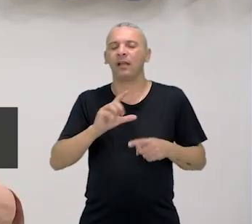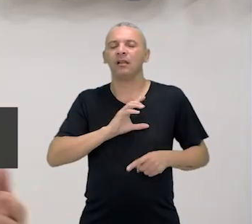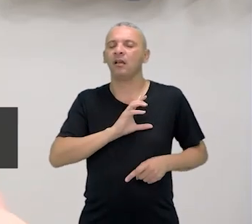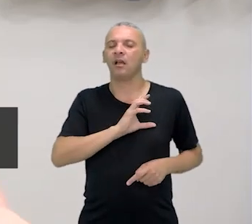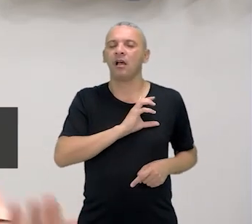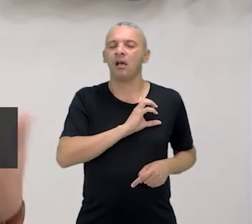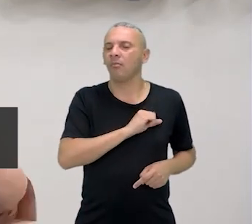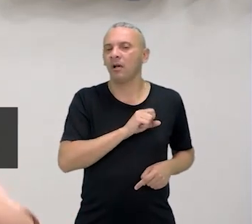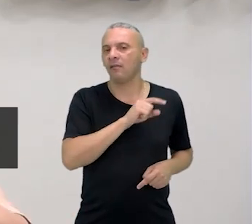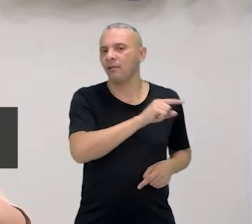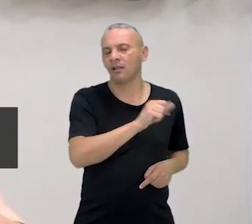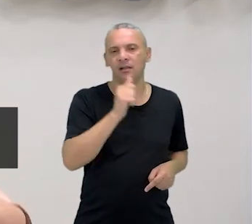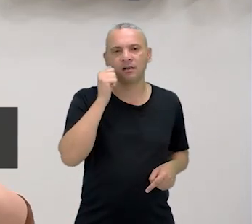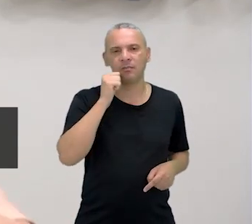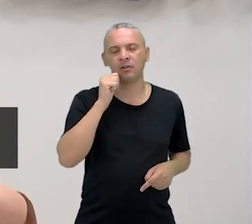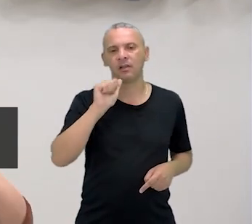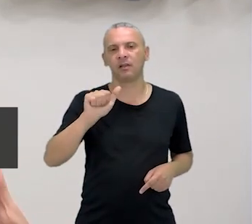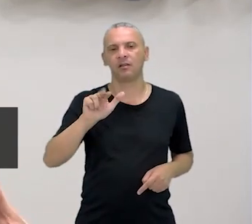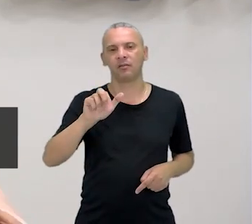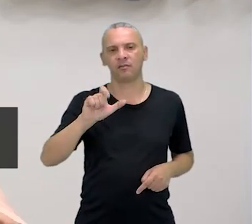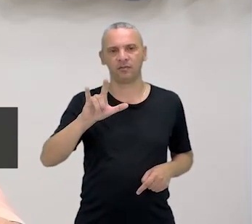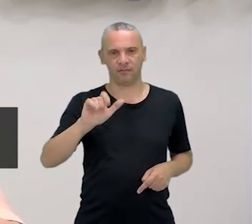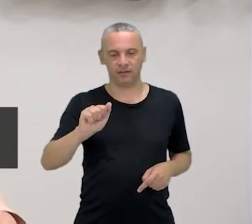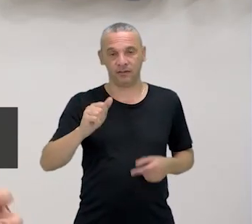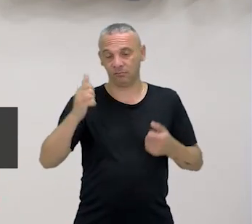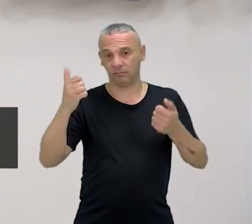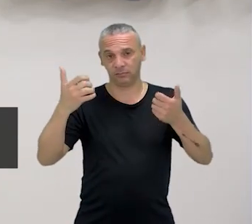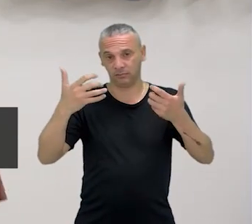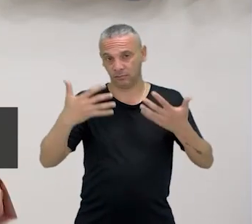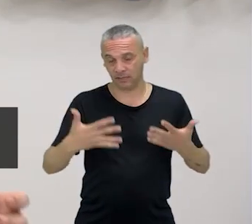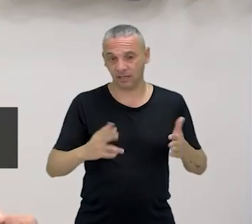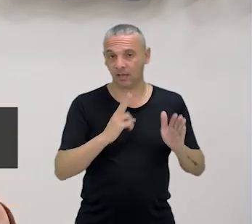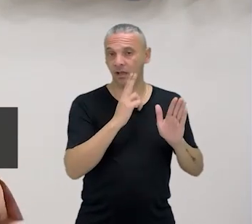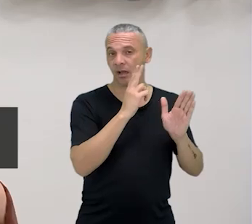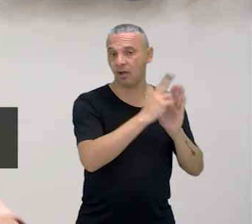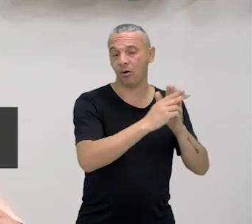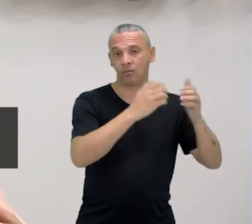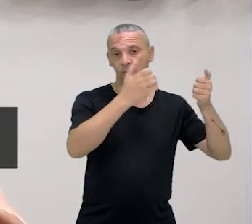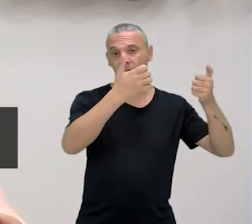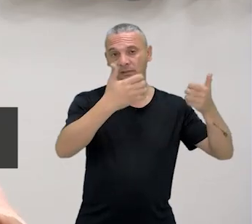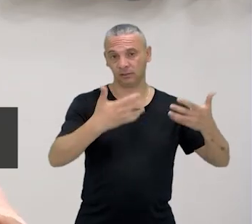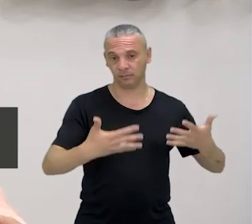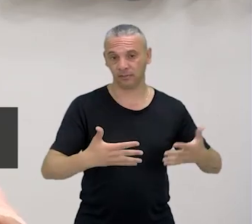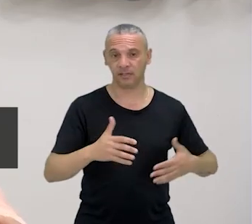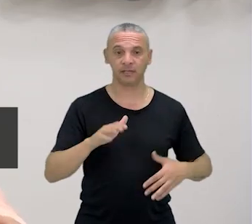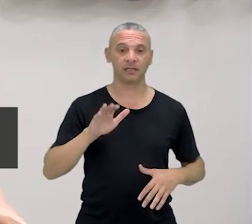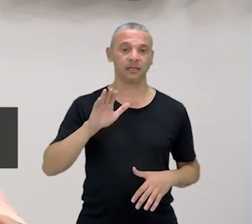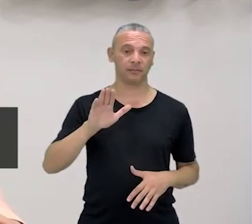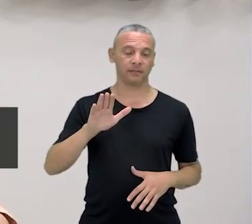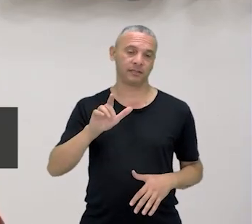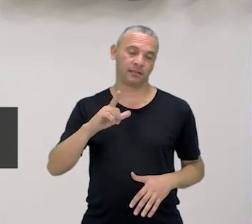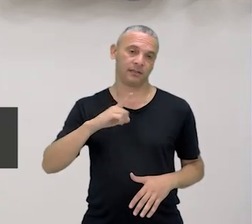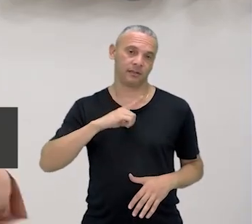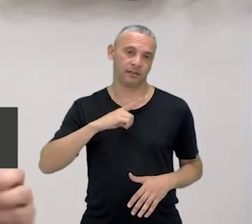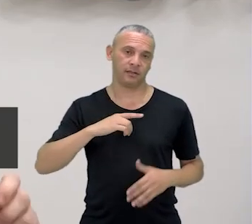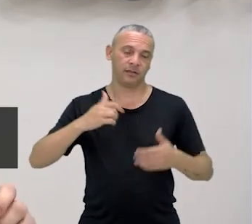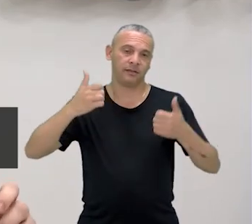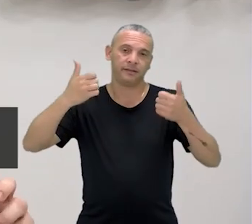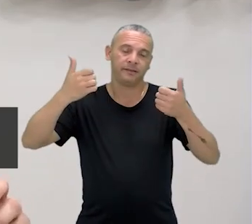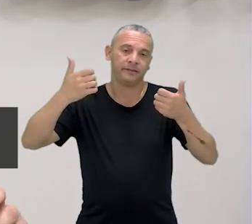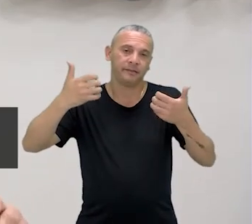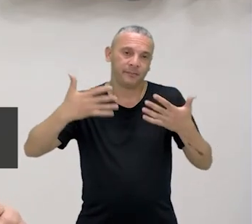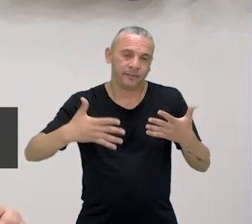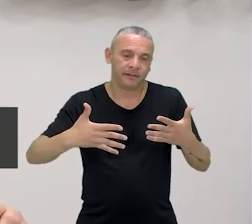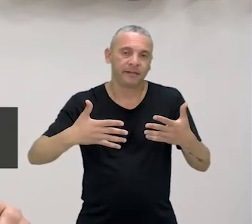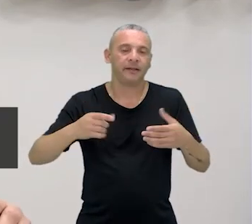é o que o autor nos diz, né? Com o que ele faz na narrativa. Eu tenho assim, a clara percepção de que